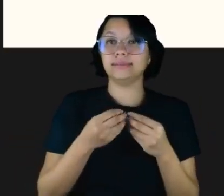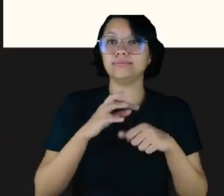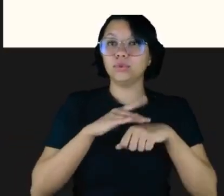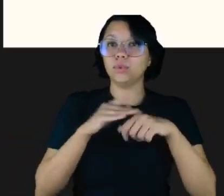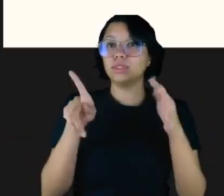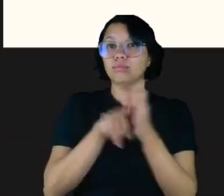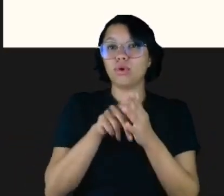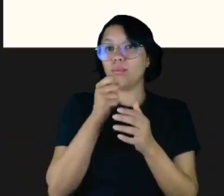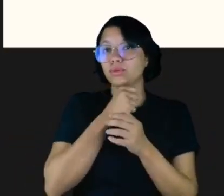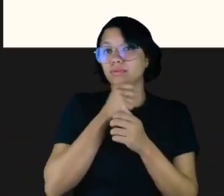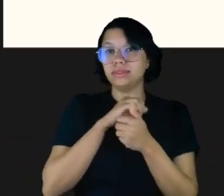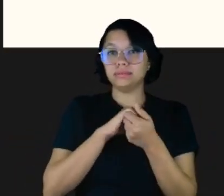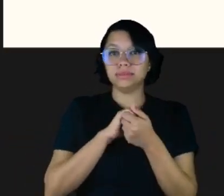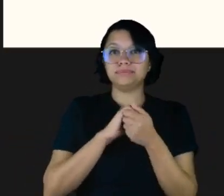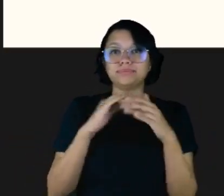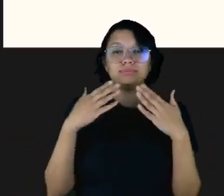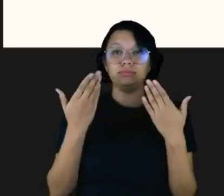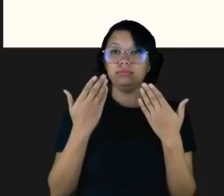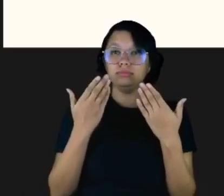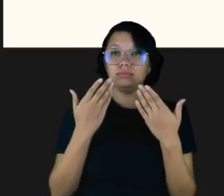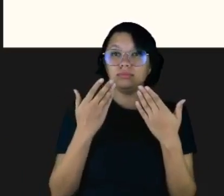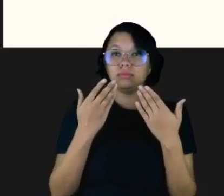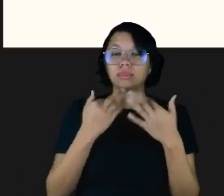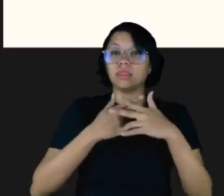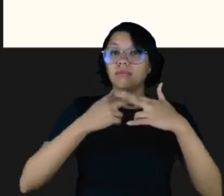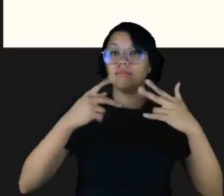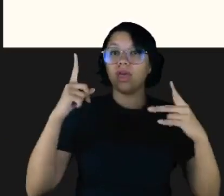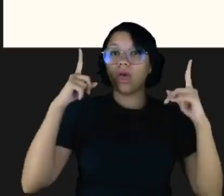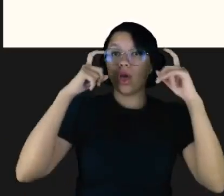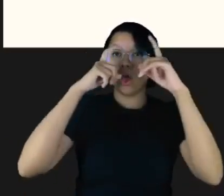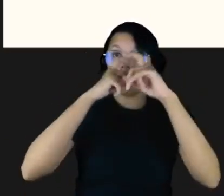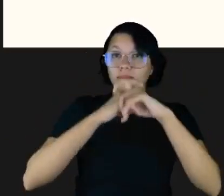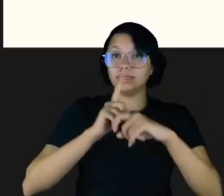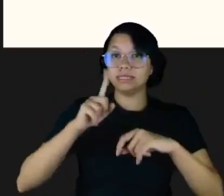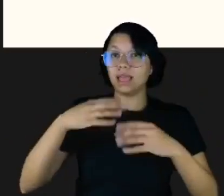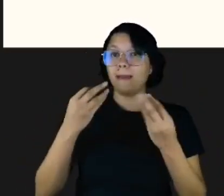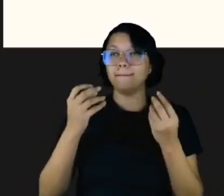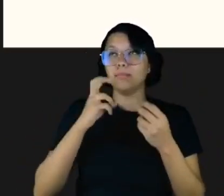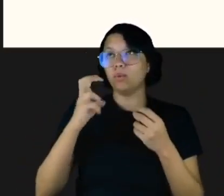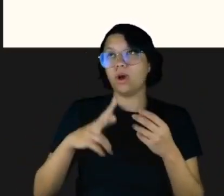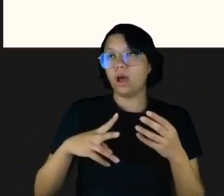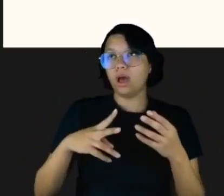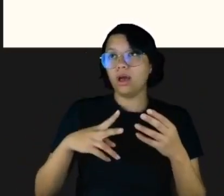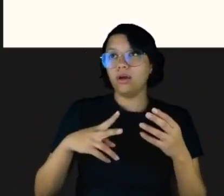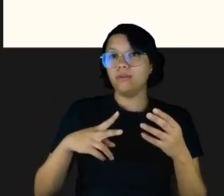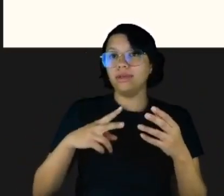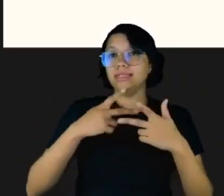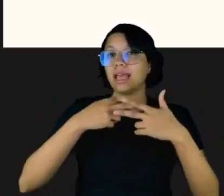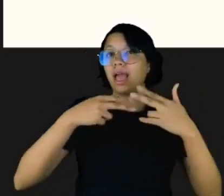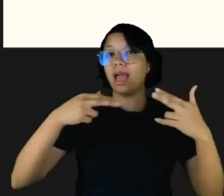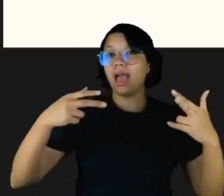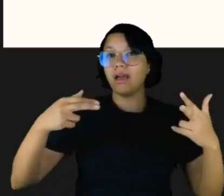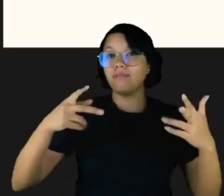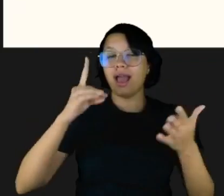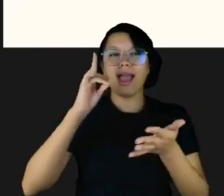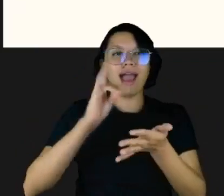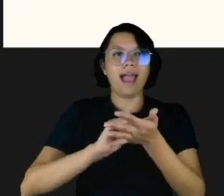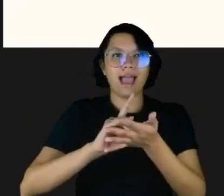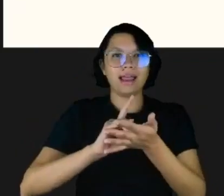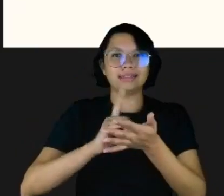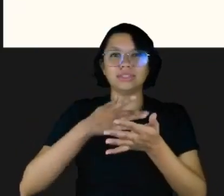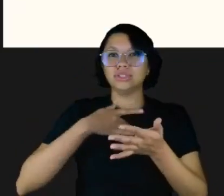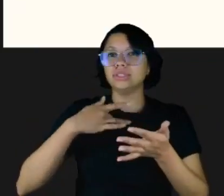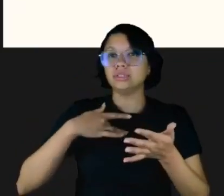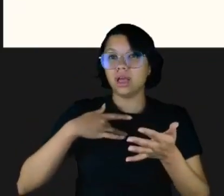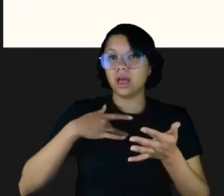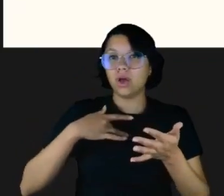do envelhecimento. Então, a multicomplexidade é muitas vezes as diversas realidades de